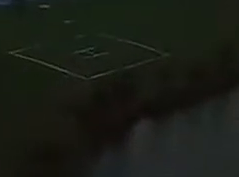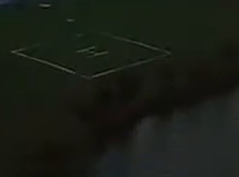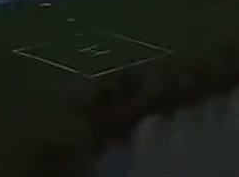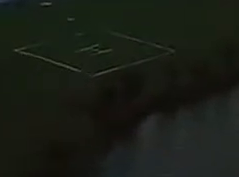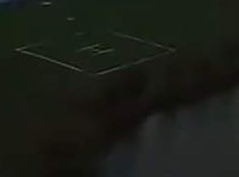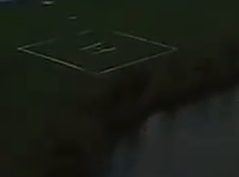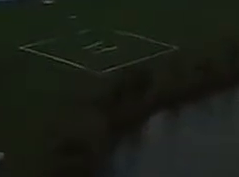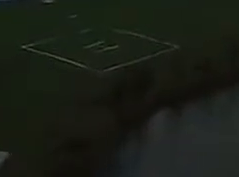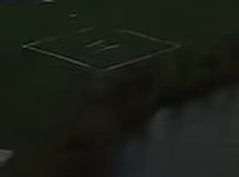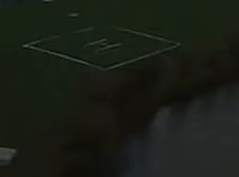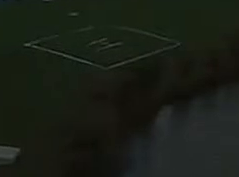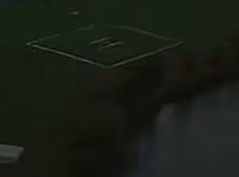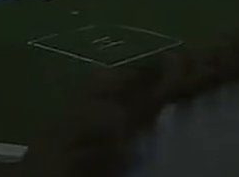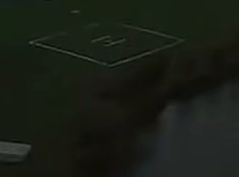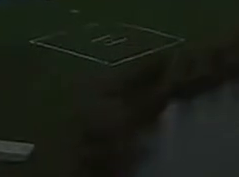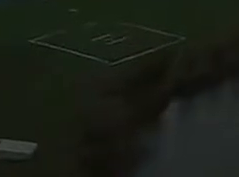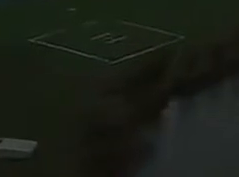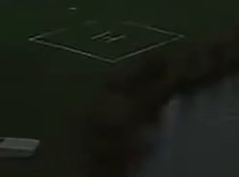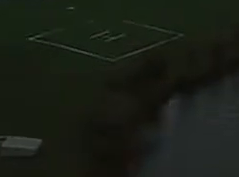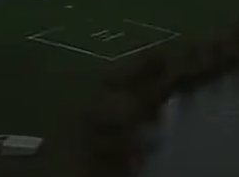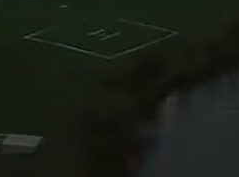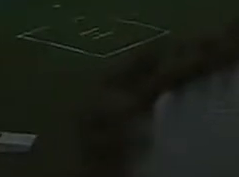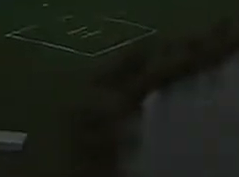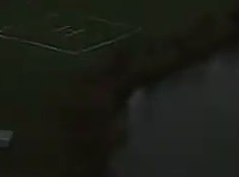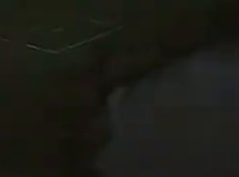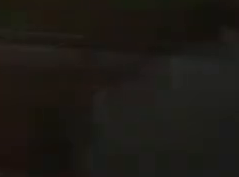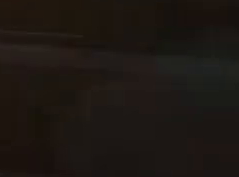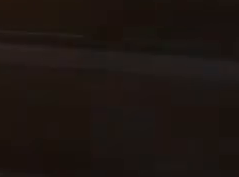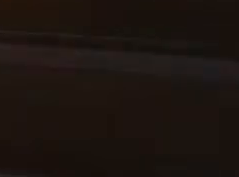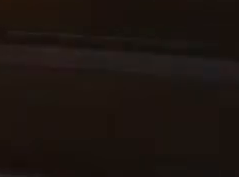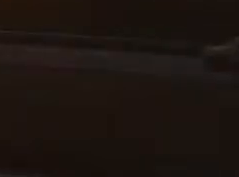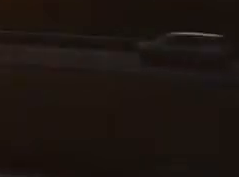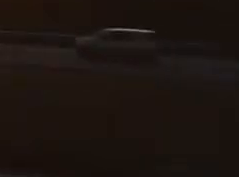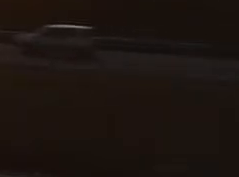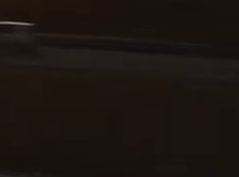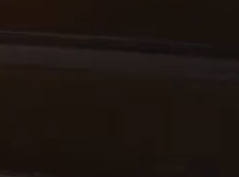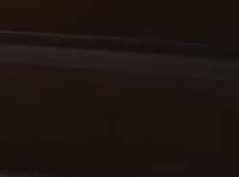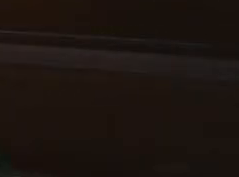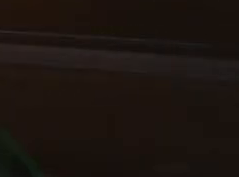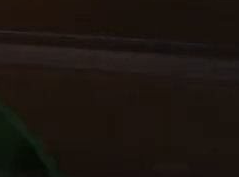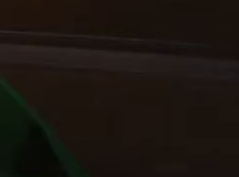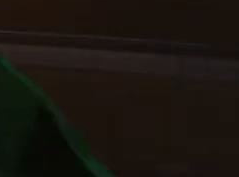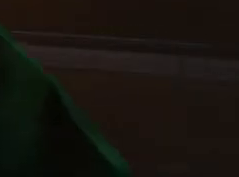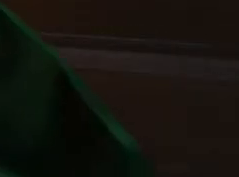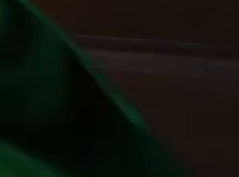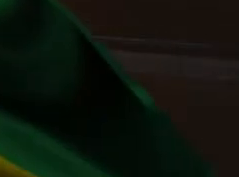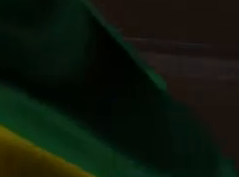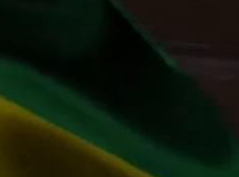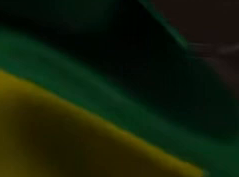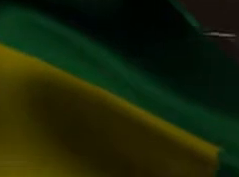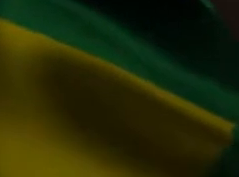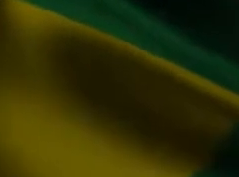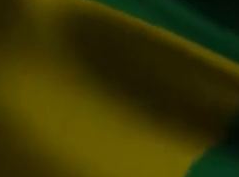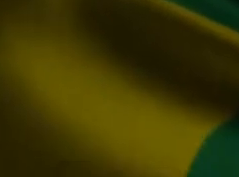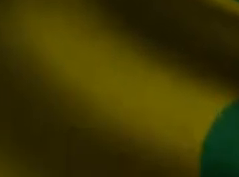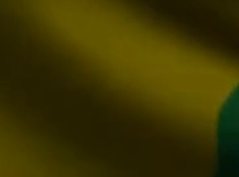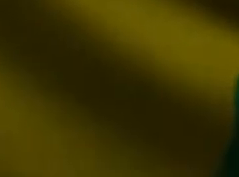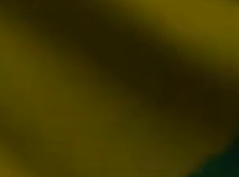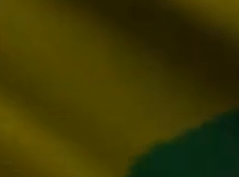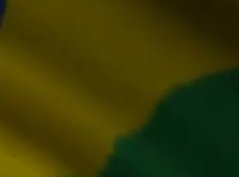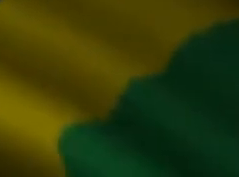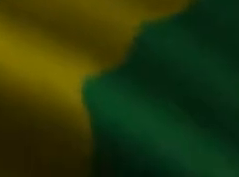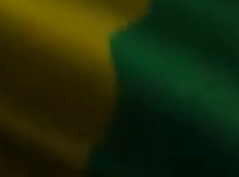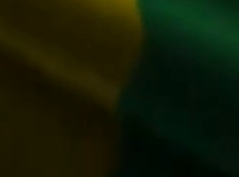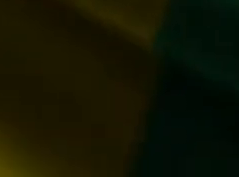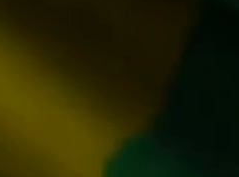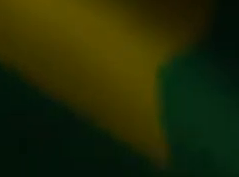outras línguas do Brasil, ó pátria amada. Dos filhos desse sol és mãe gentil, pátria amada,